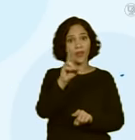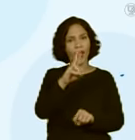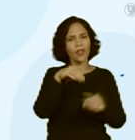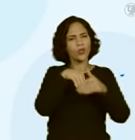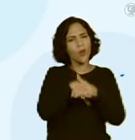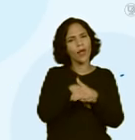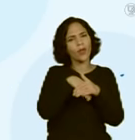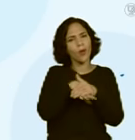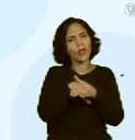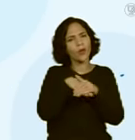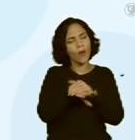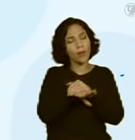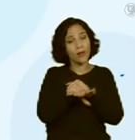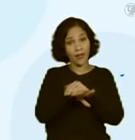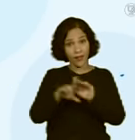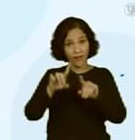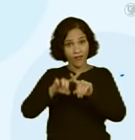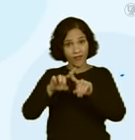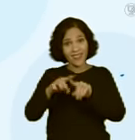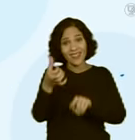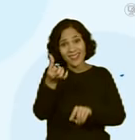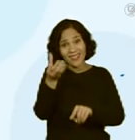Apaga aqui.